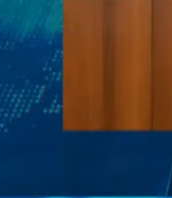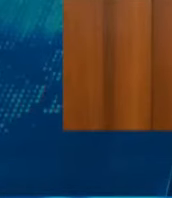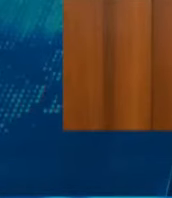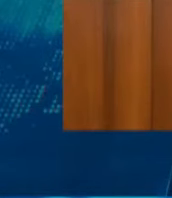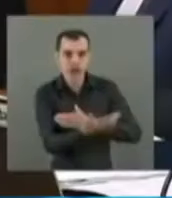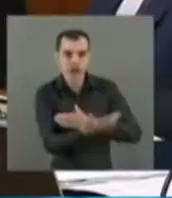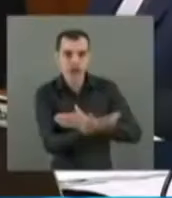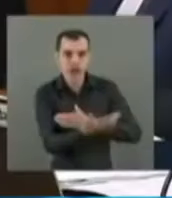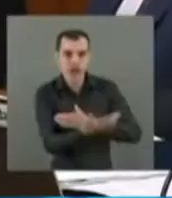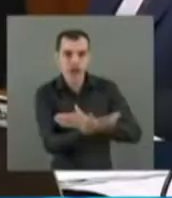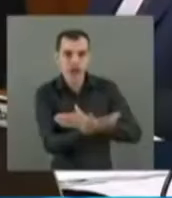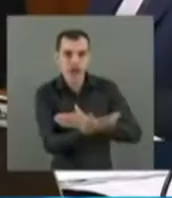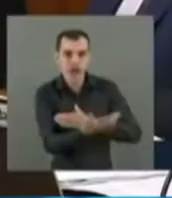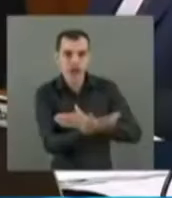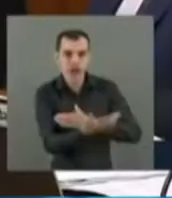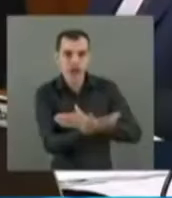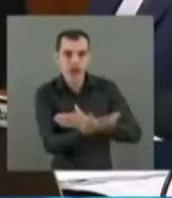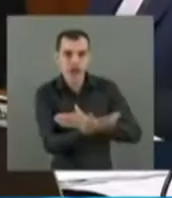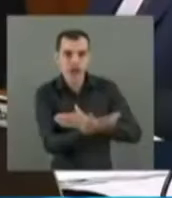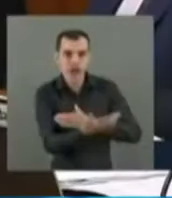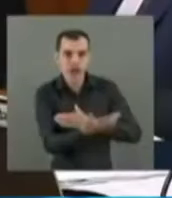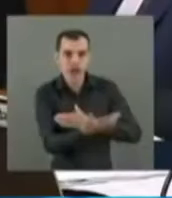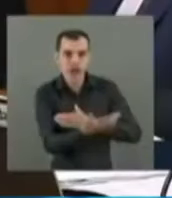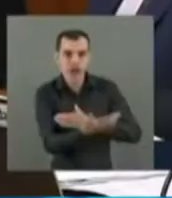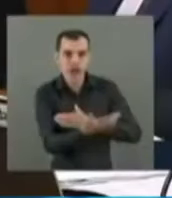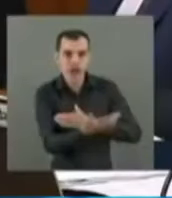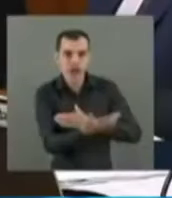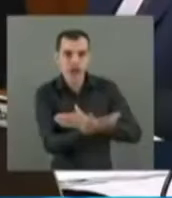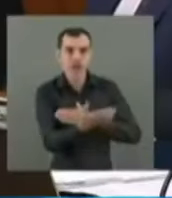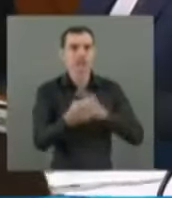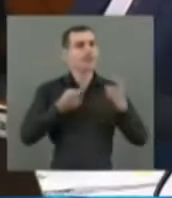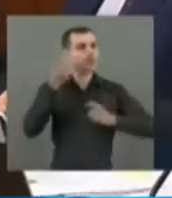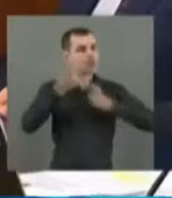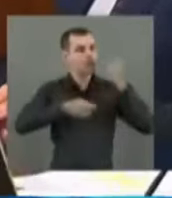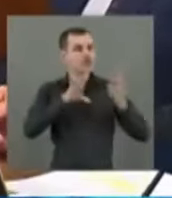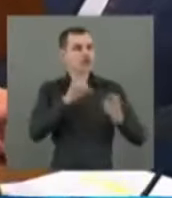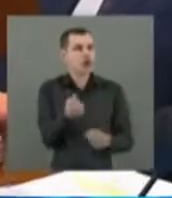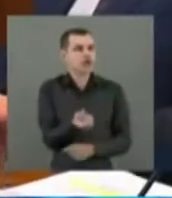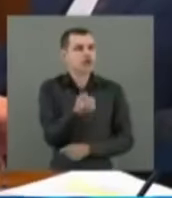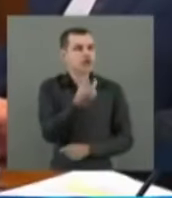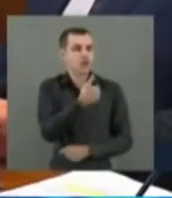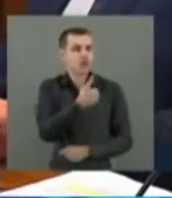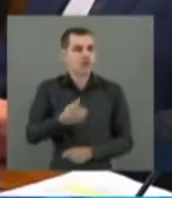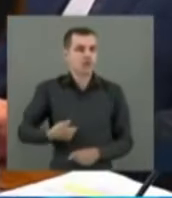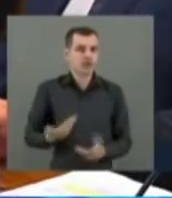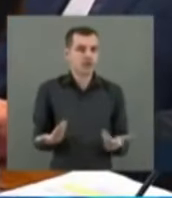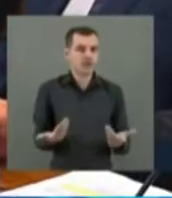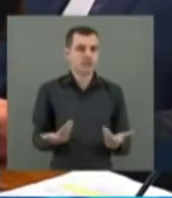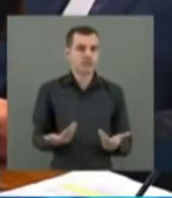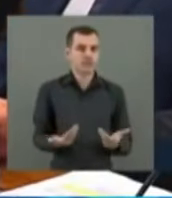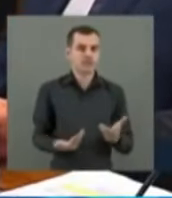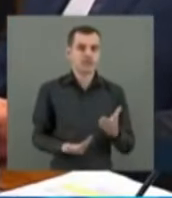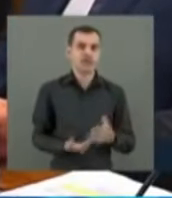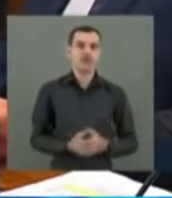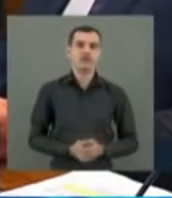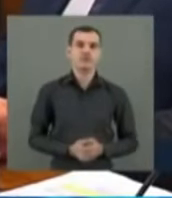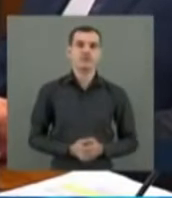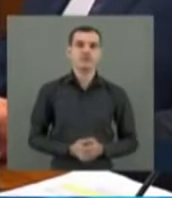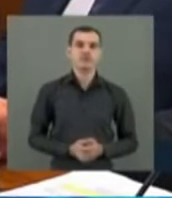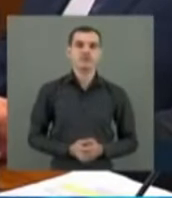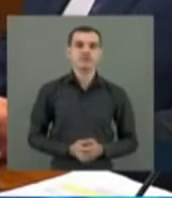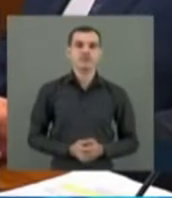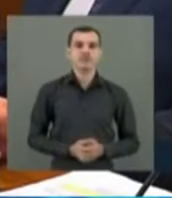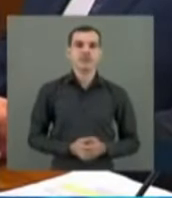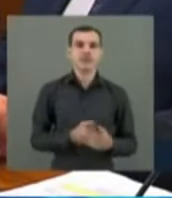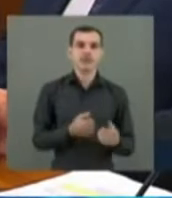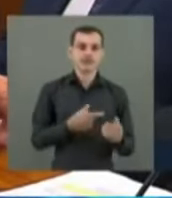o mandato, que é a Cláudia Cristina Cristofani, que é a próxima a votar, depois do José Rodrigo Saad, e também do